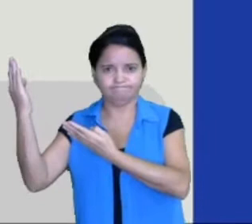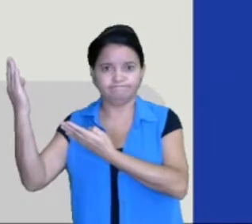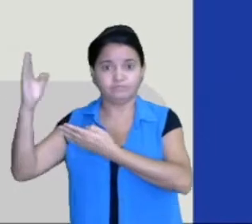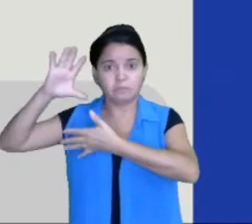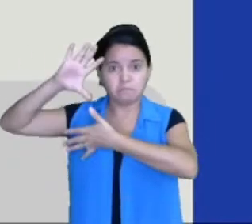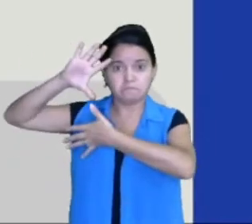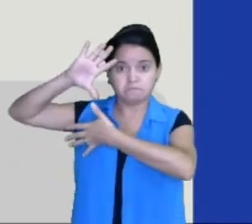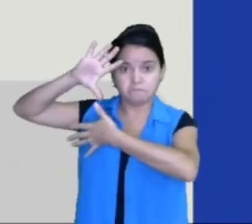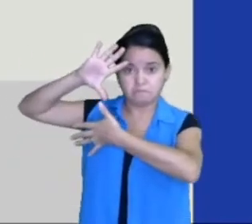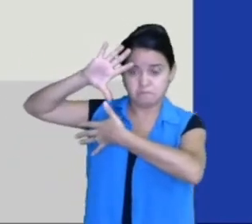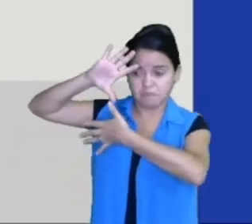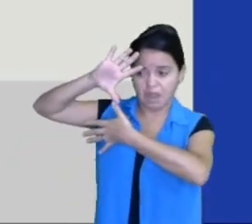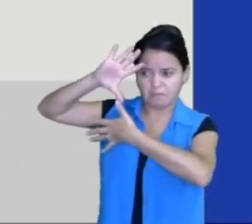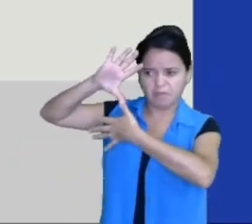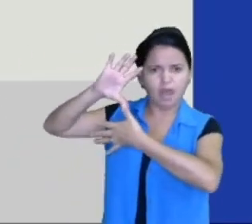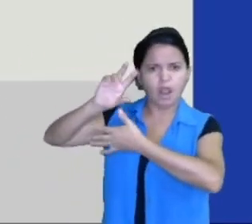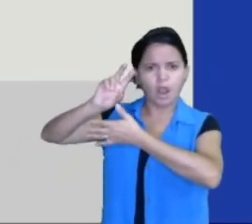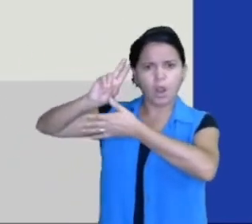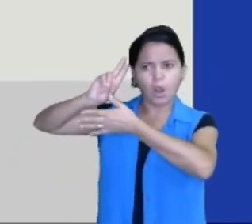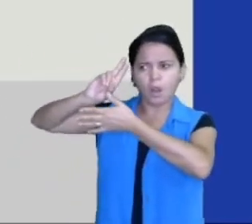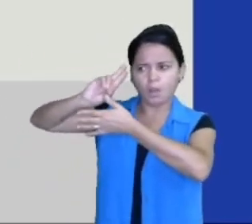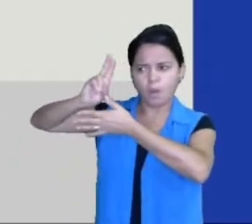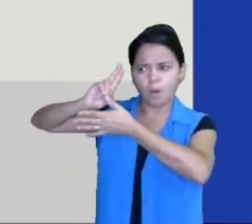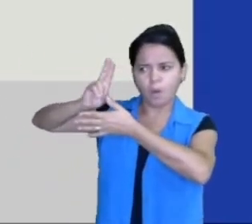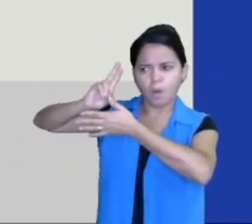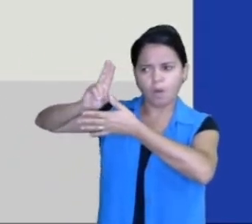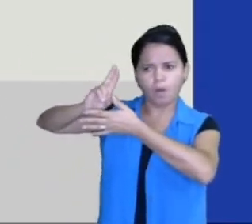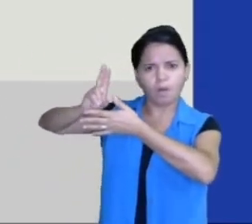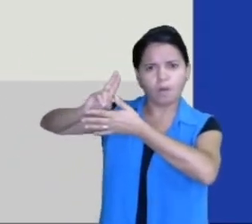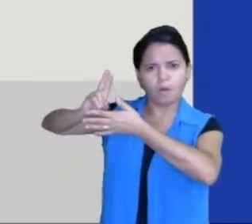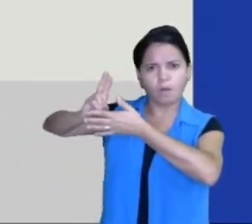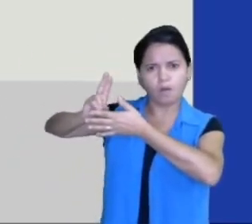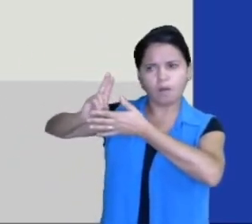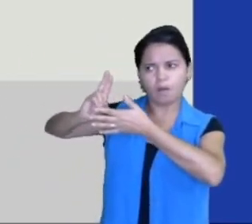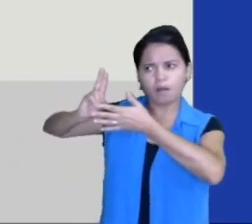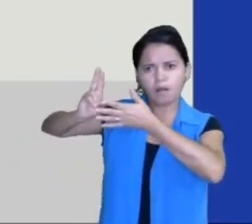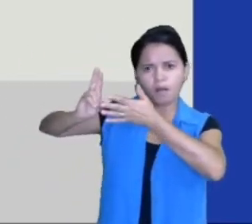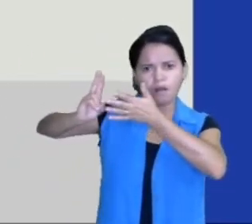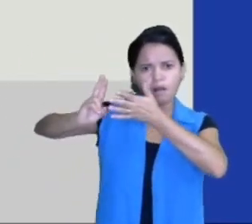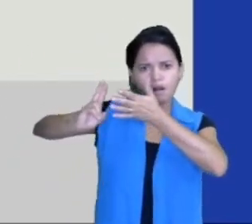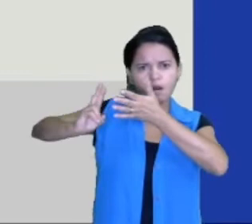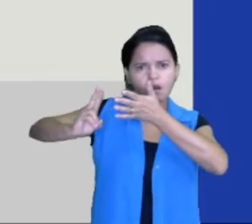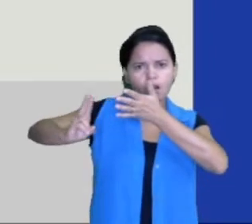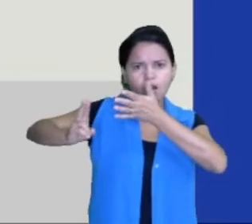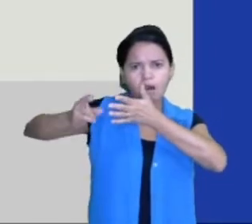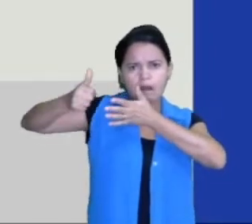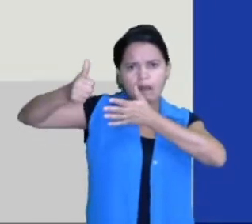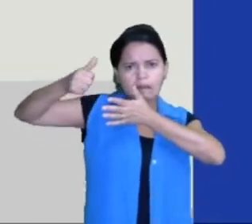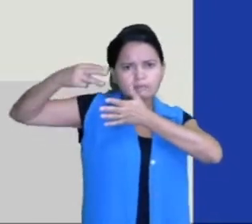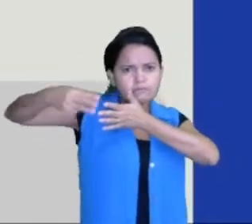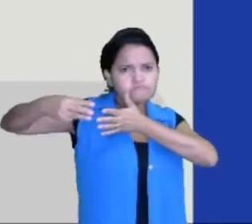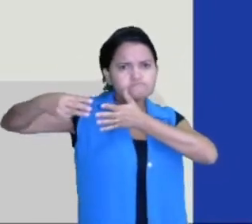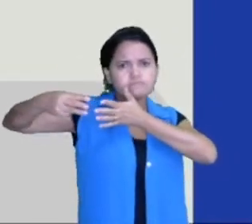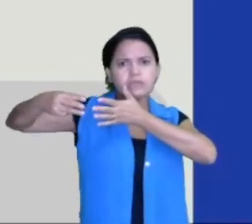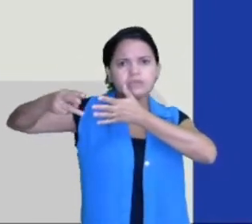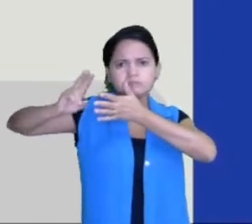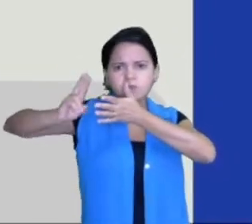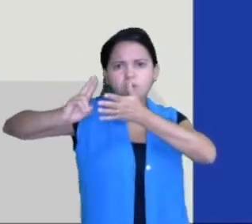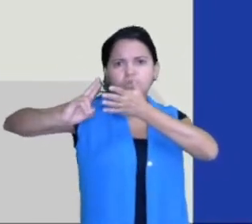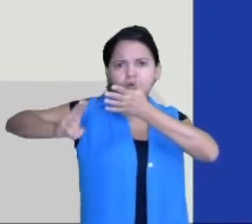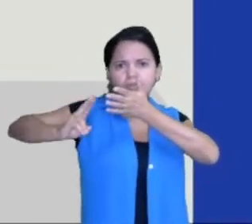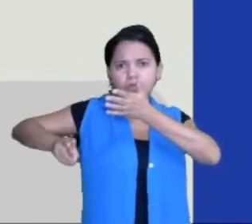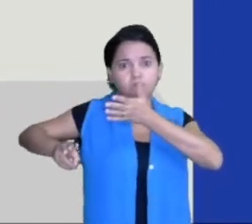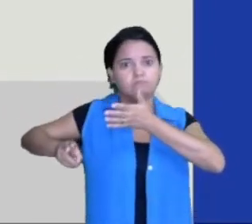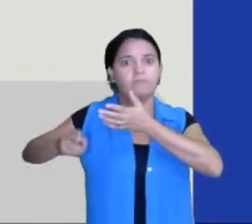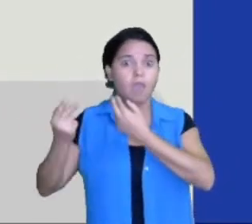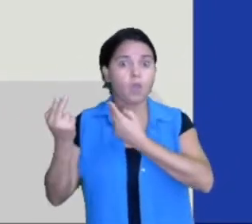Maryland, Delaware, como está escrito aqui no mapa, ó, Rhode Island, Connecticut, New Jersey, tudo como está no